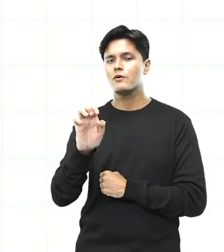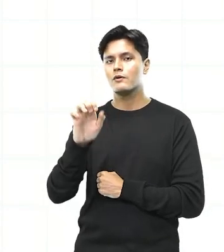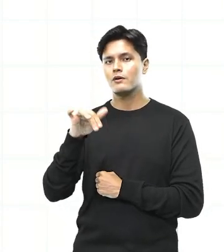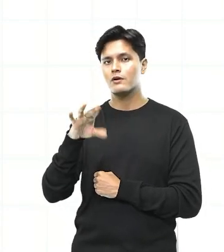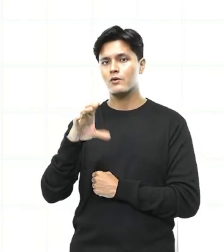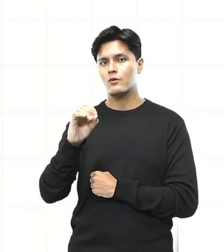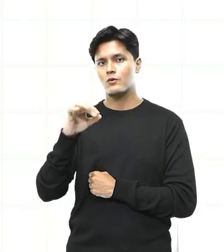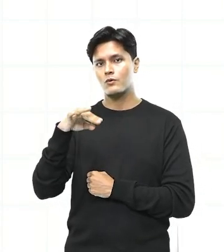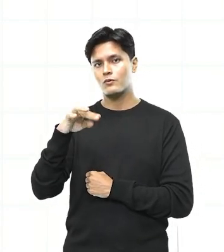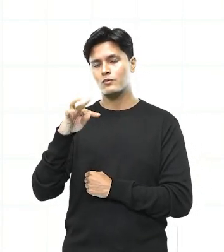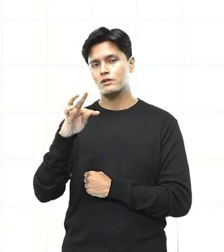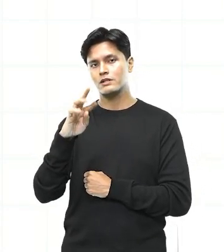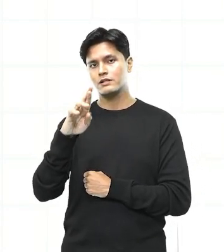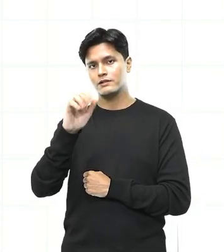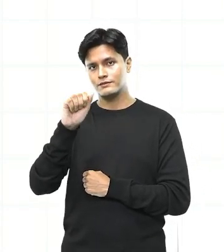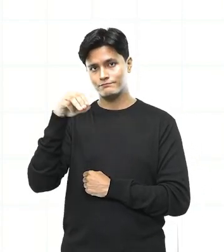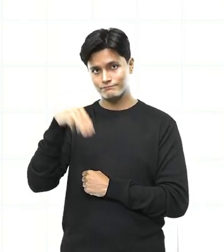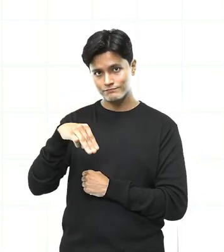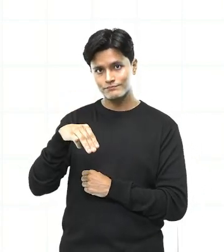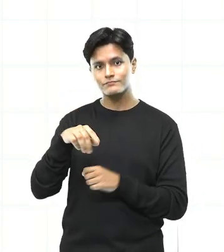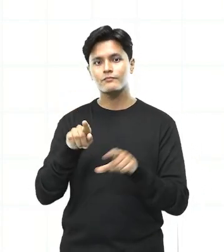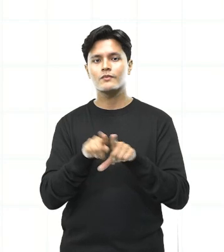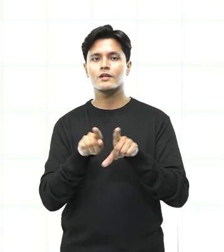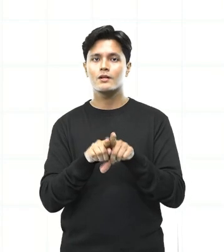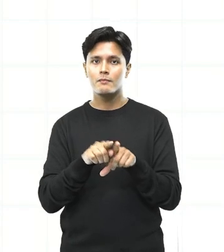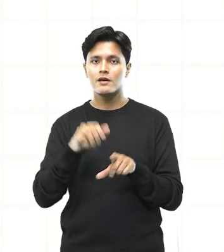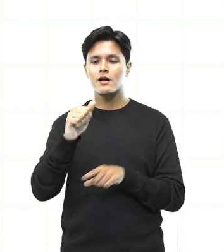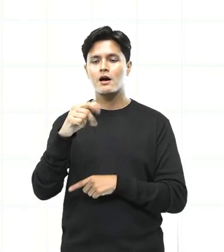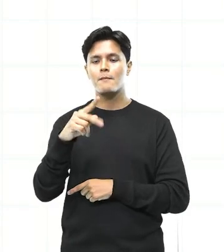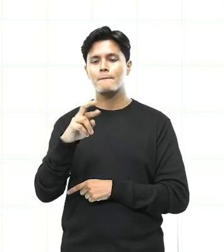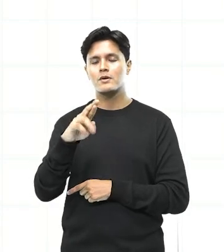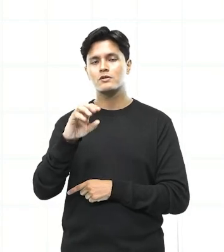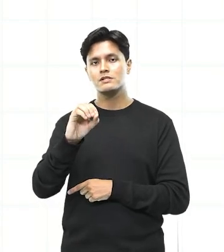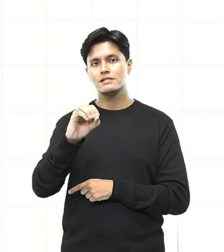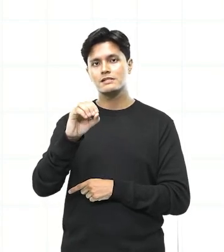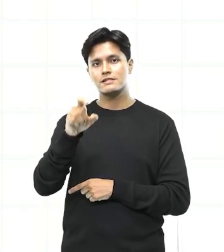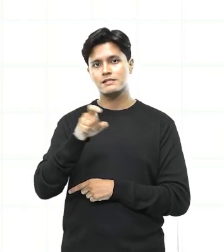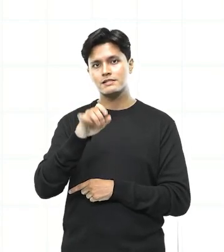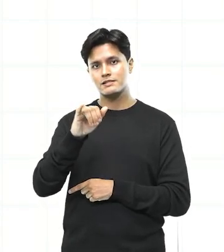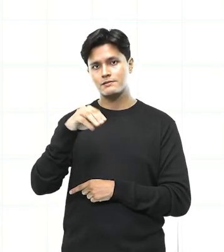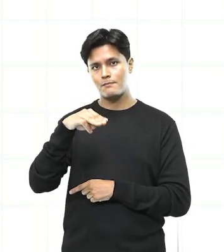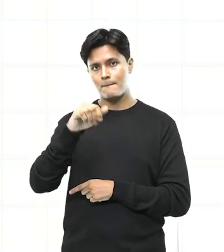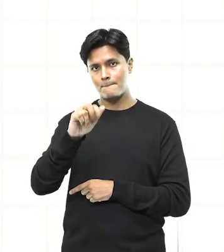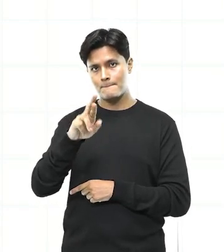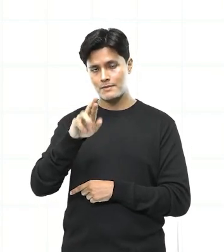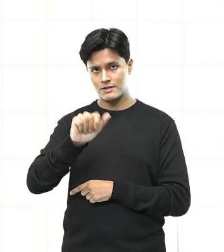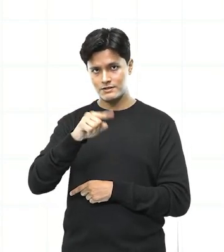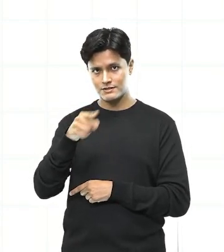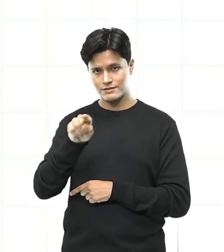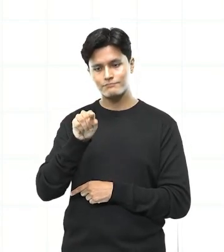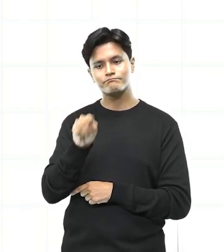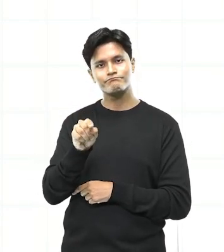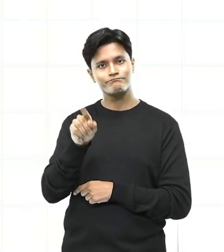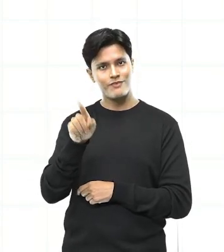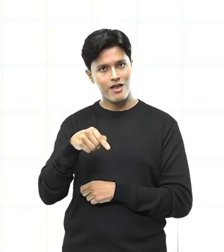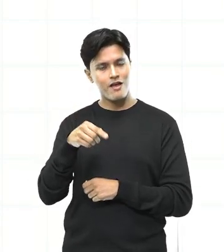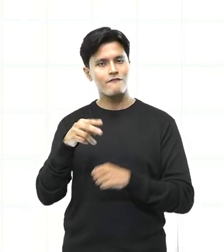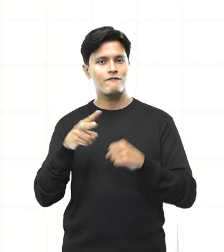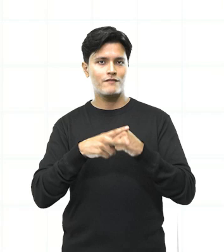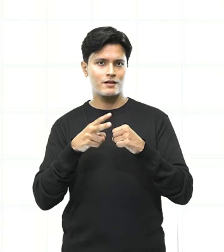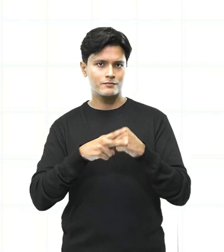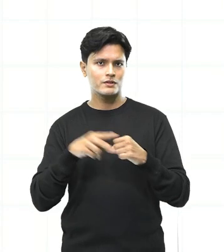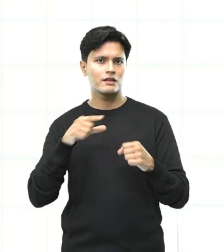se aproximarão. Ok? Temos aí, então, 1, 2, 3, 4